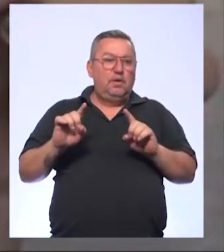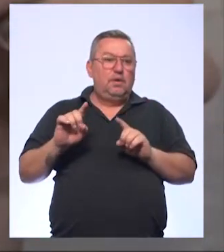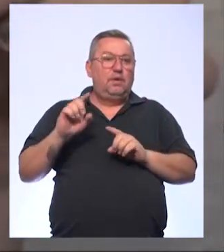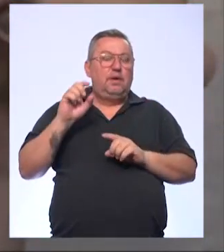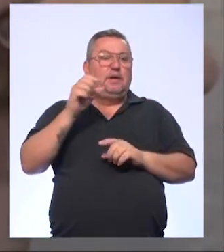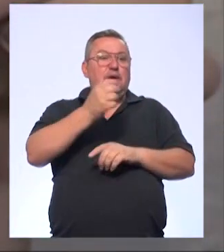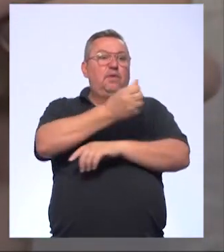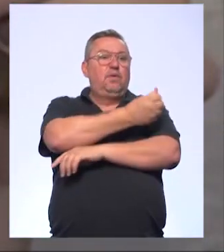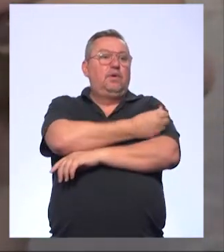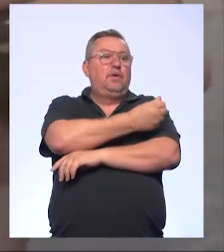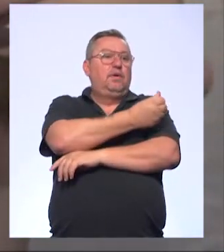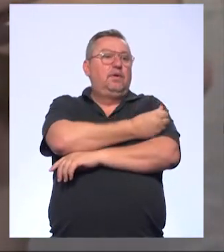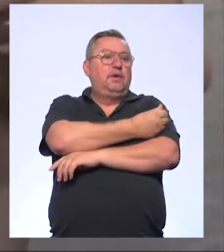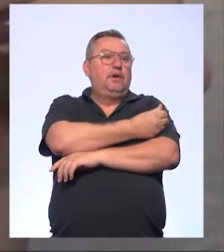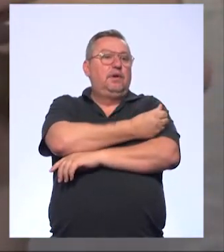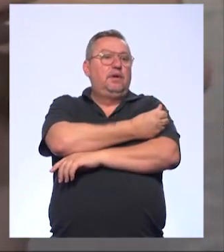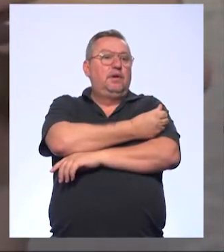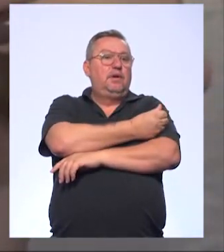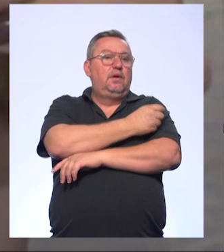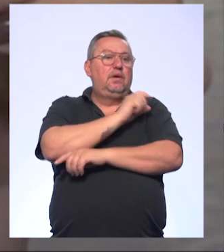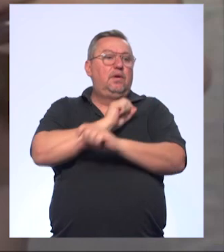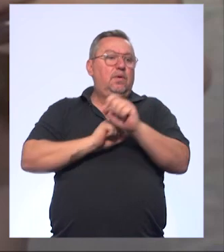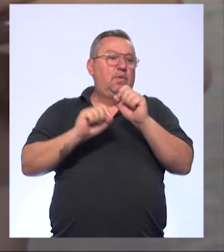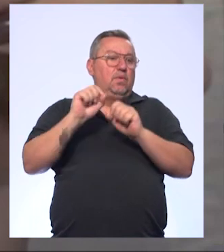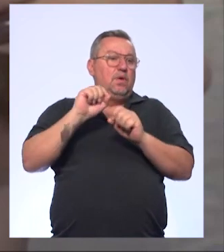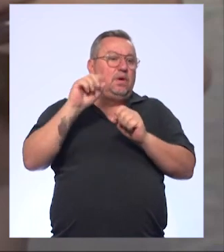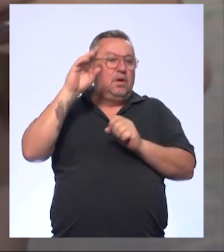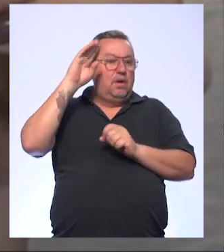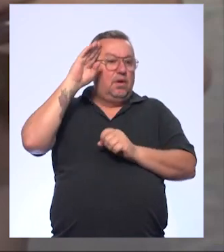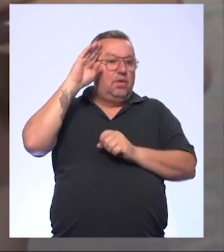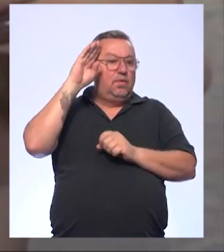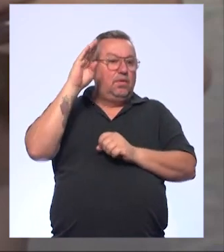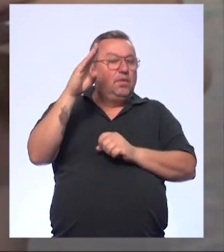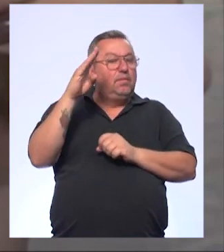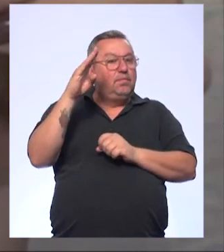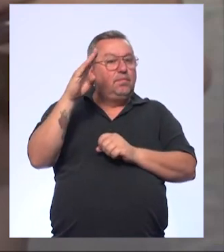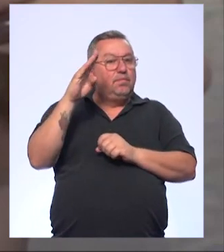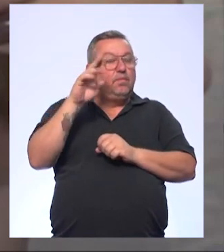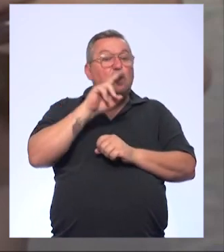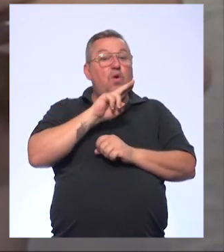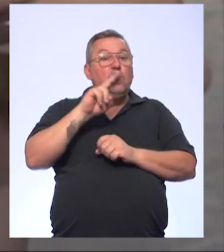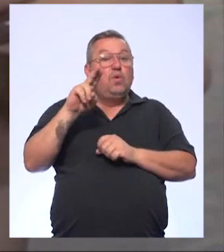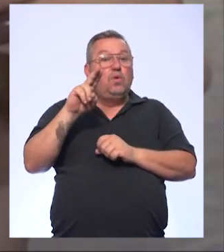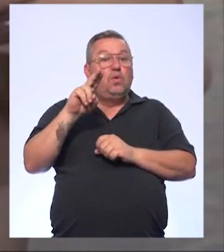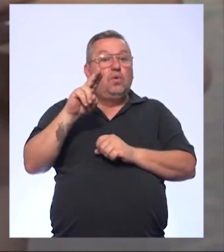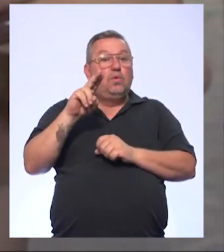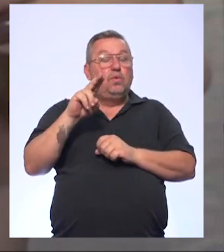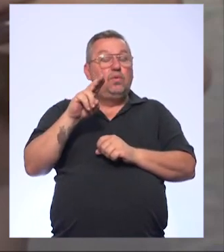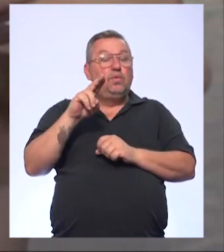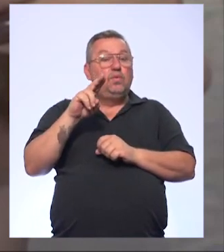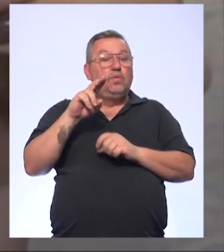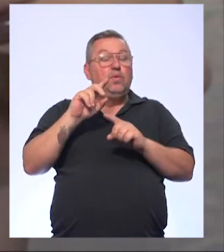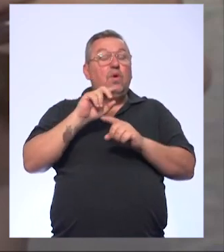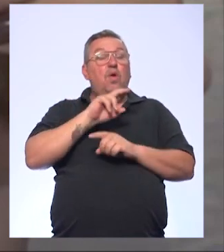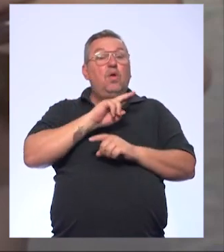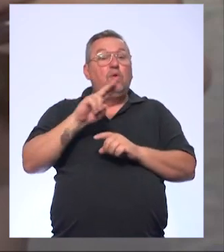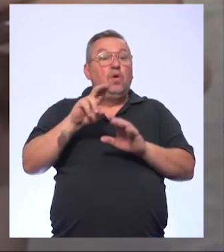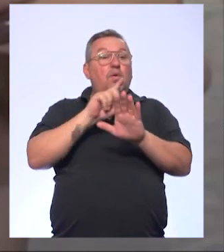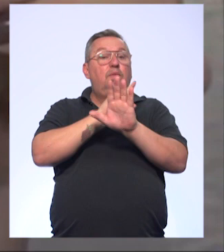6º ano. Quais são os principais nomes, os principais